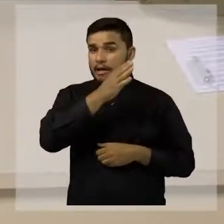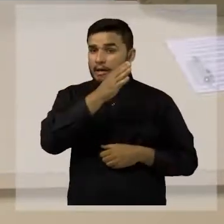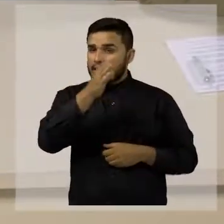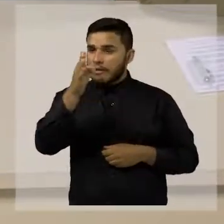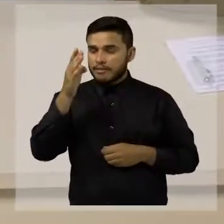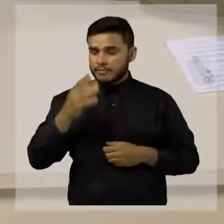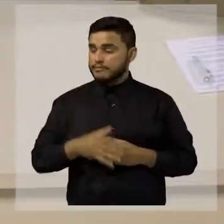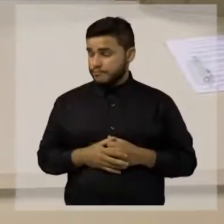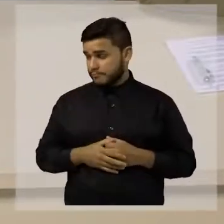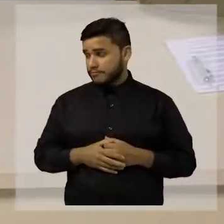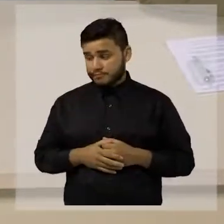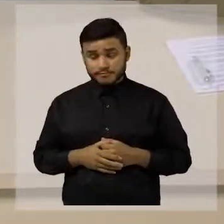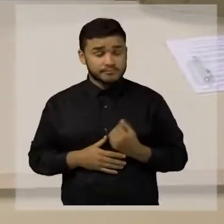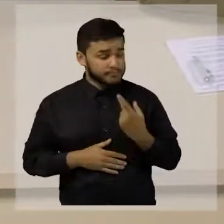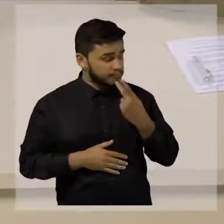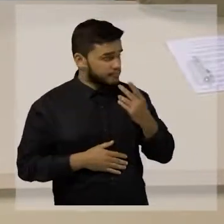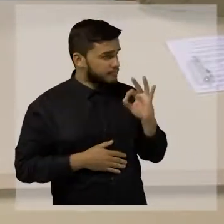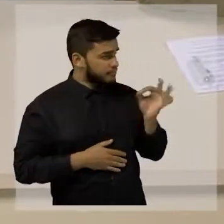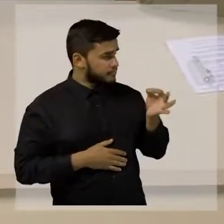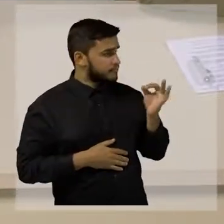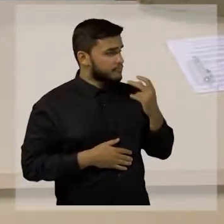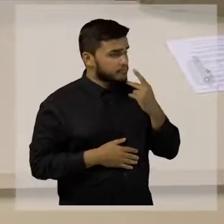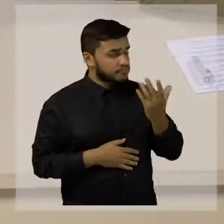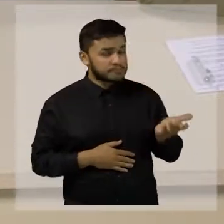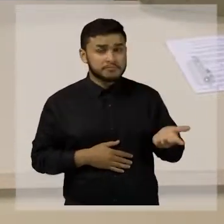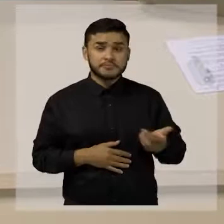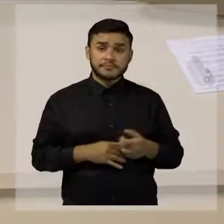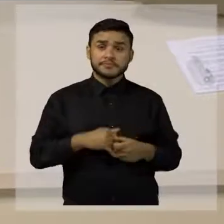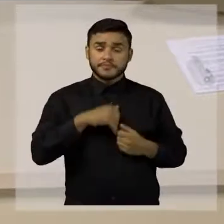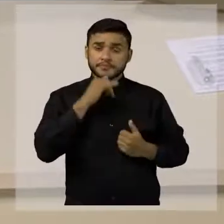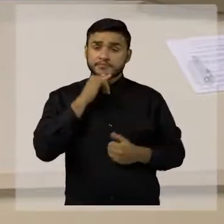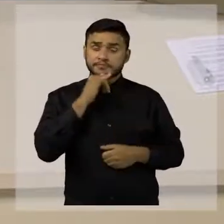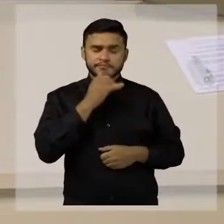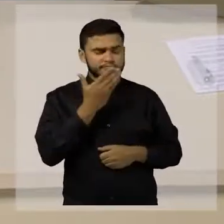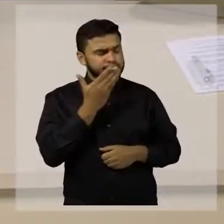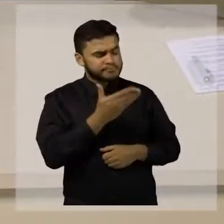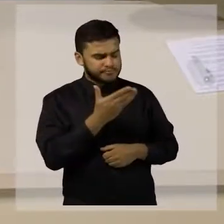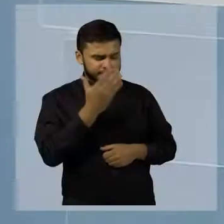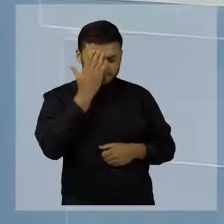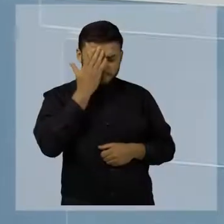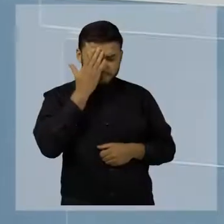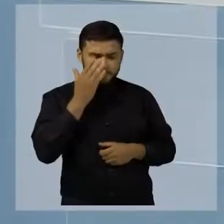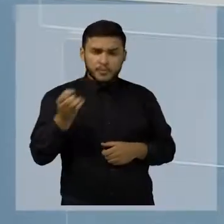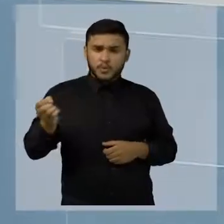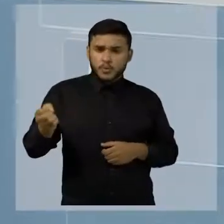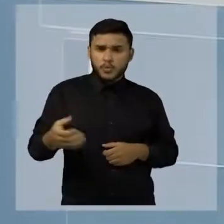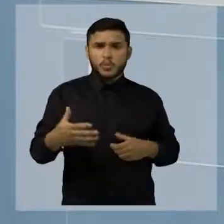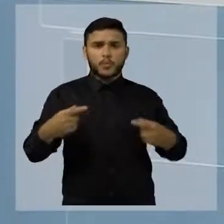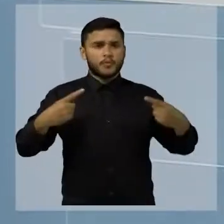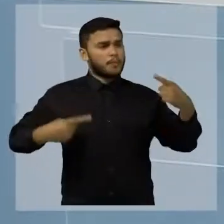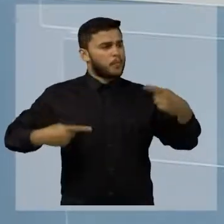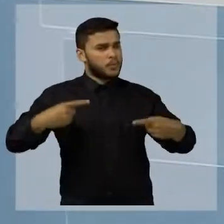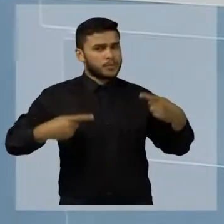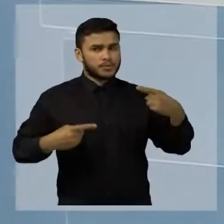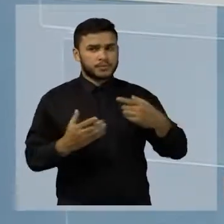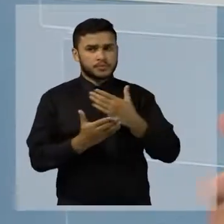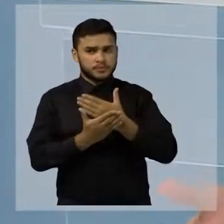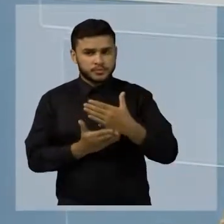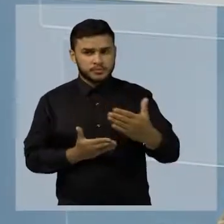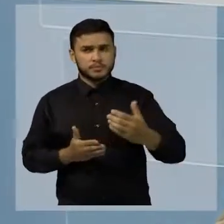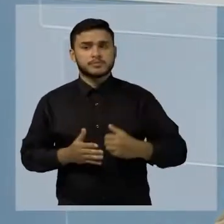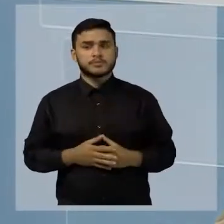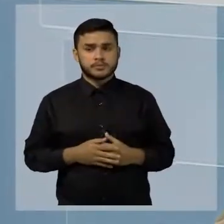relação a esse aspecto aí que você falou, né? A nova, está tentando se instaurar uma, digamos assim, uma